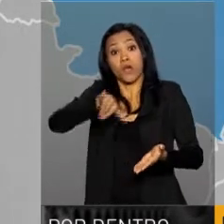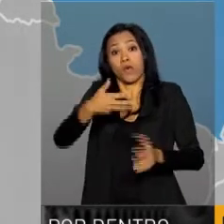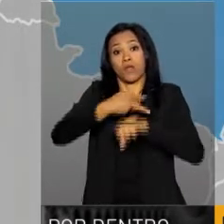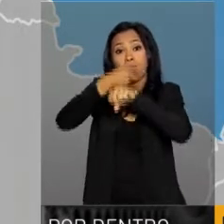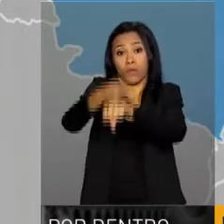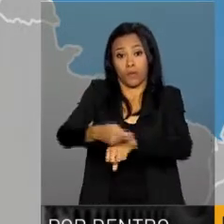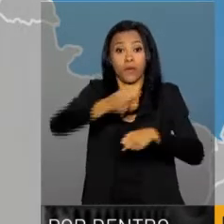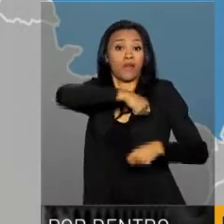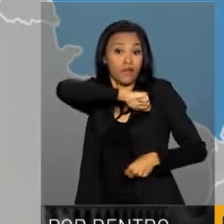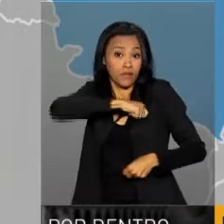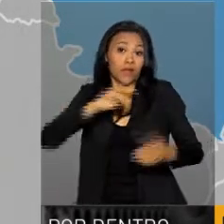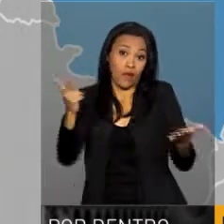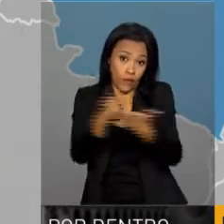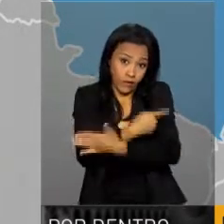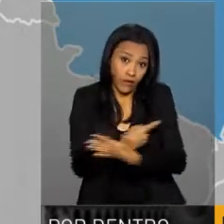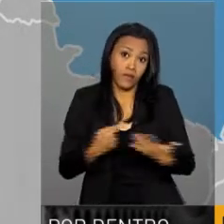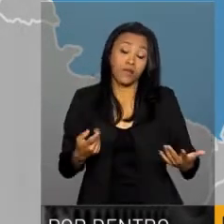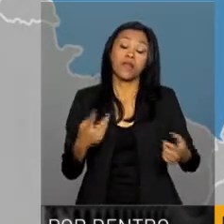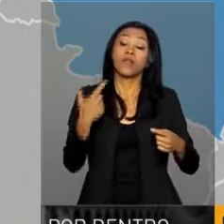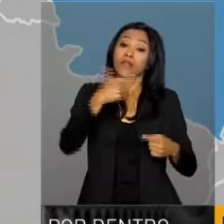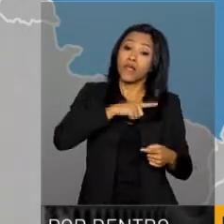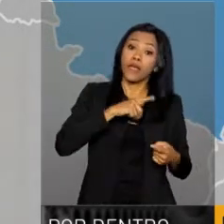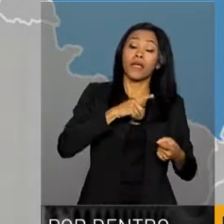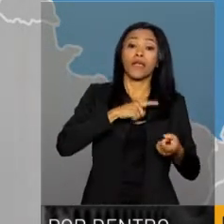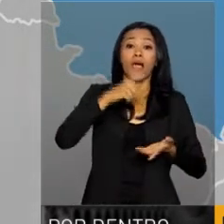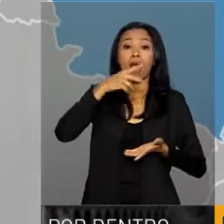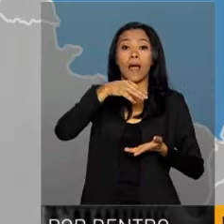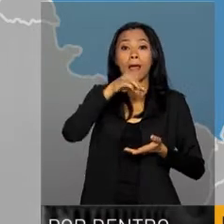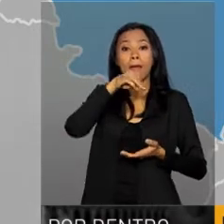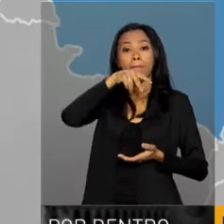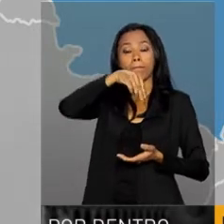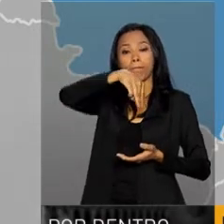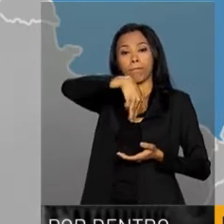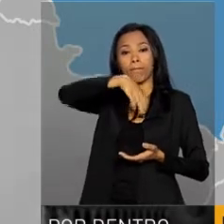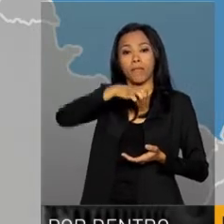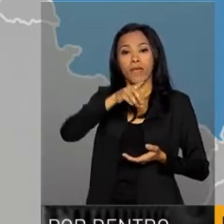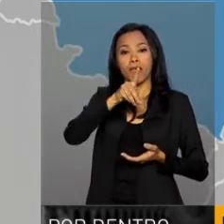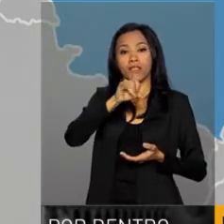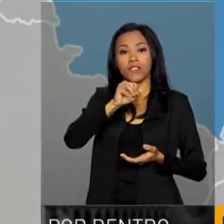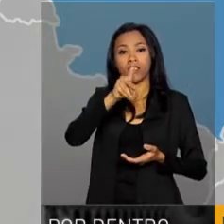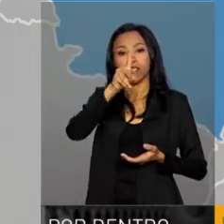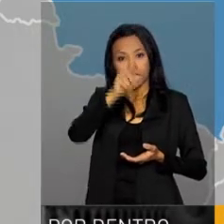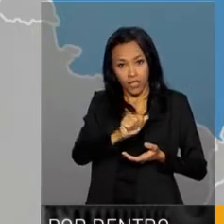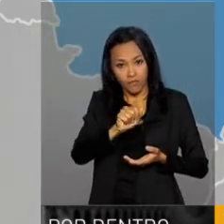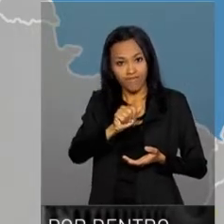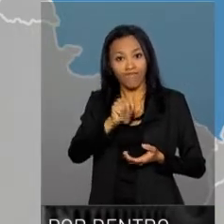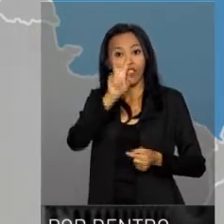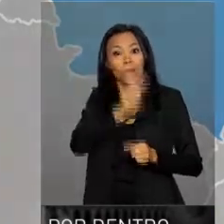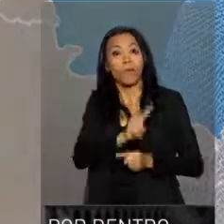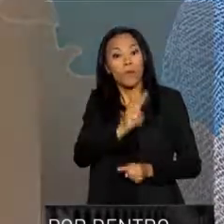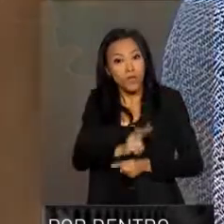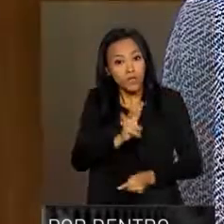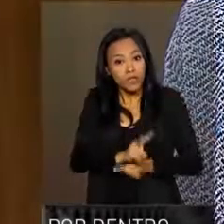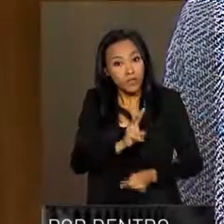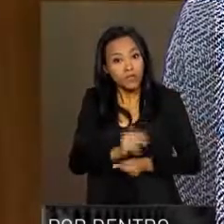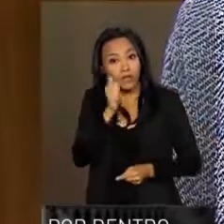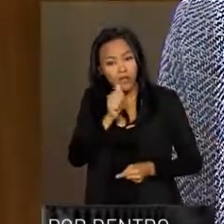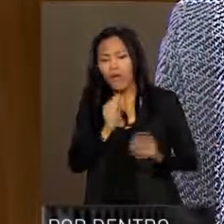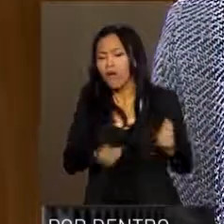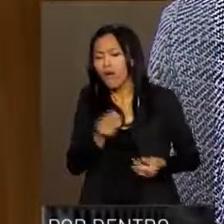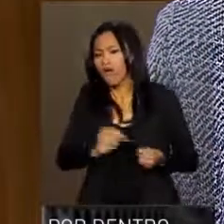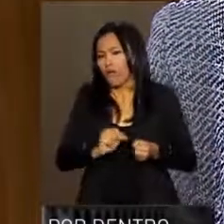muitos casos em campo de destrutiva existe mas mesmo assim a mulher é assassinada é verdade nós temos é